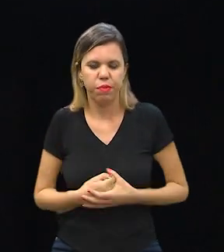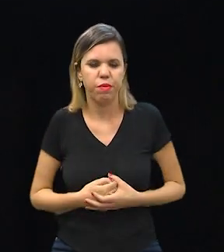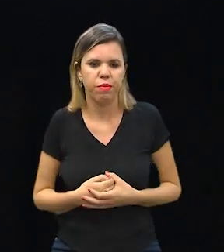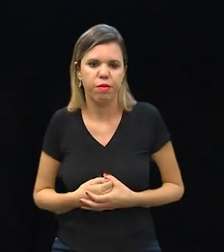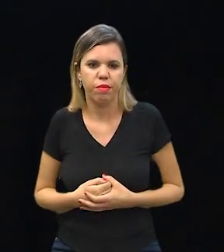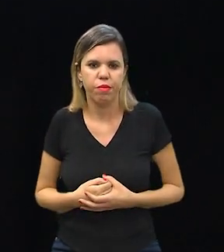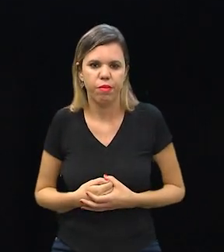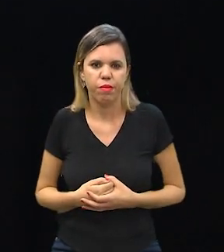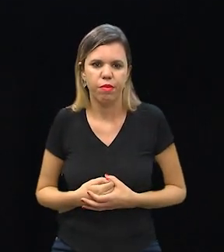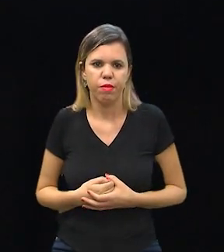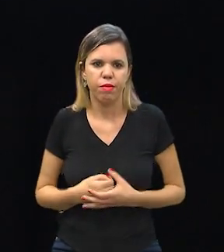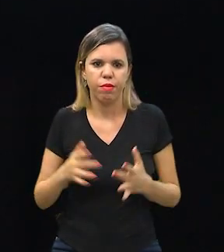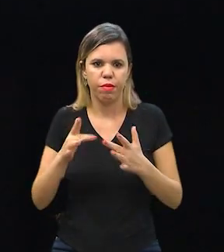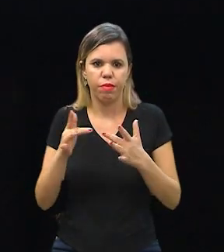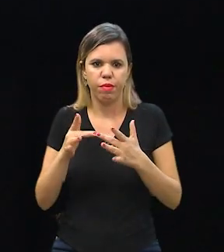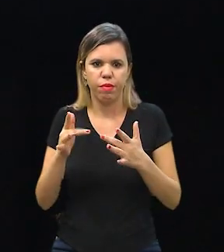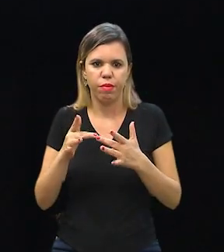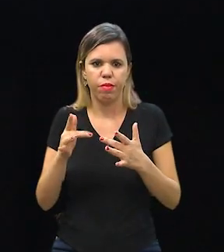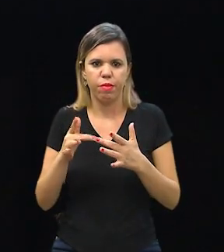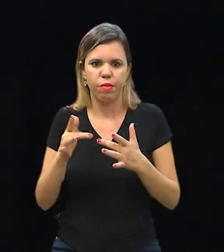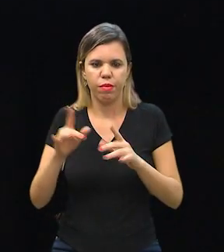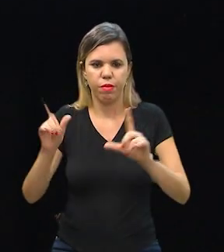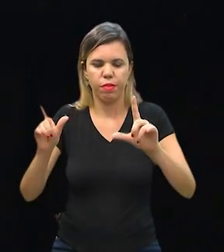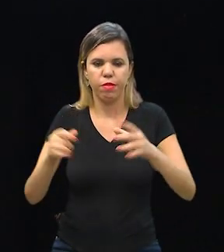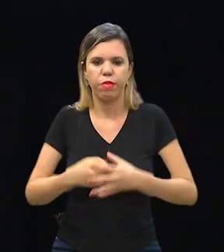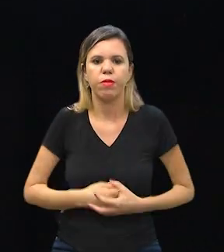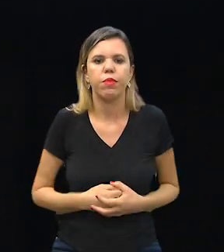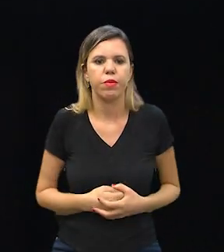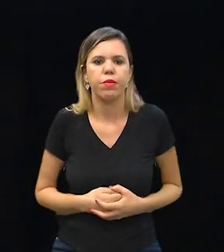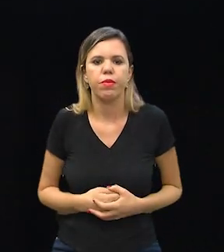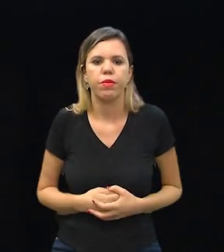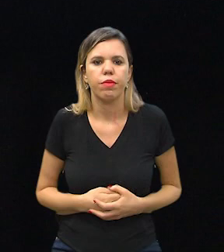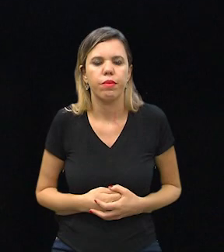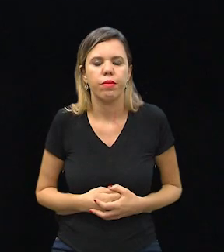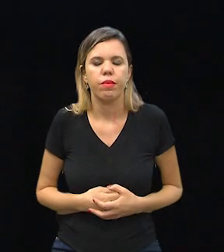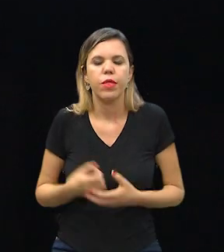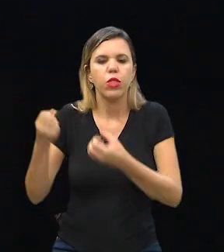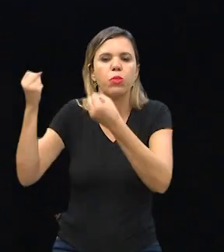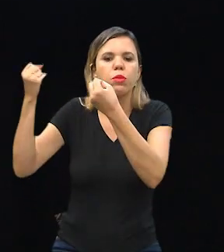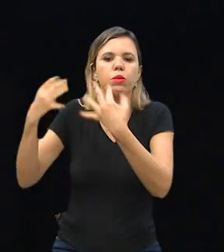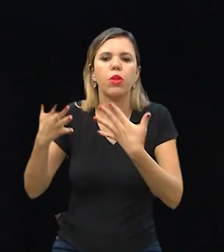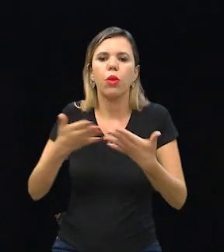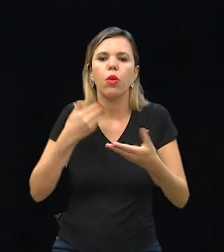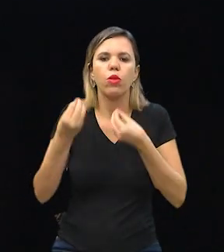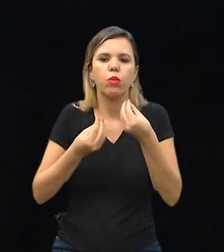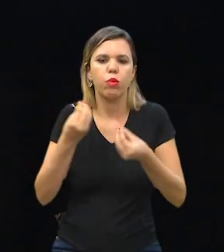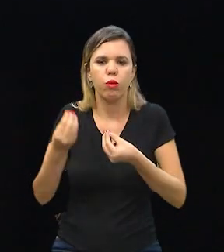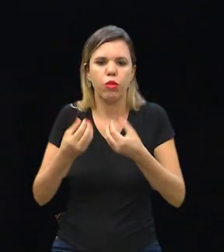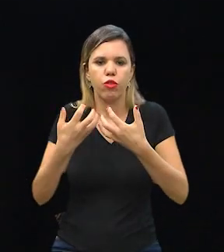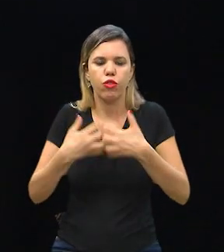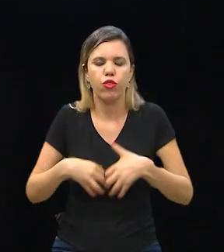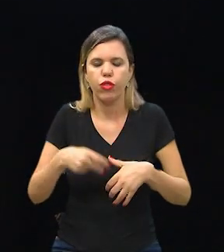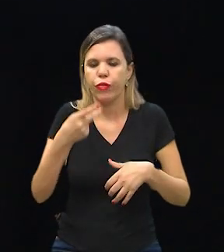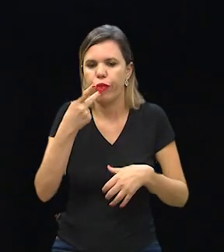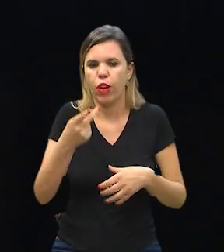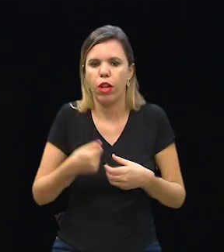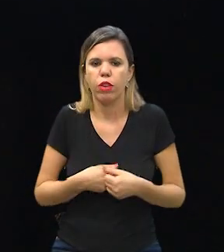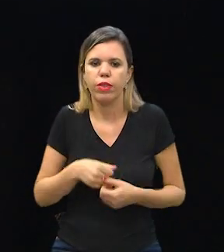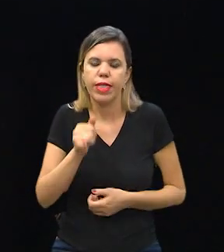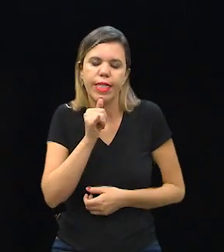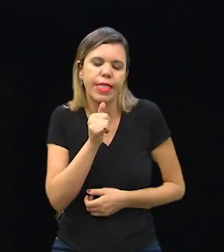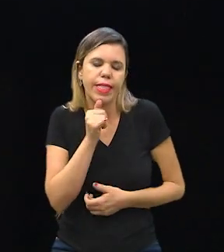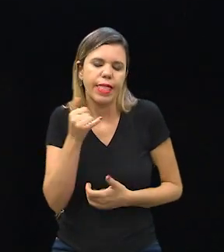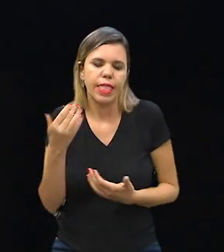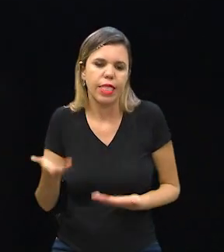uma plataforma digital, e ela está aqui, o meu contato com ela é pela TV. Tatiane, me conte melhor, a